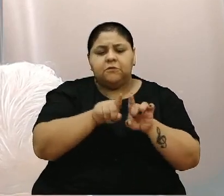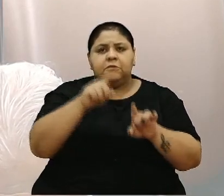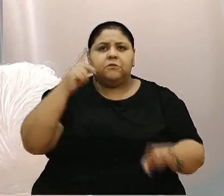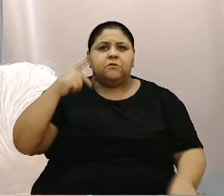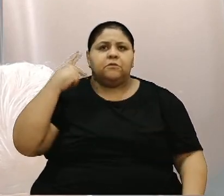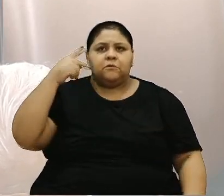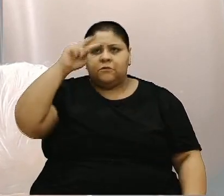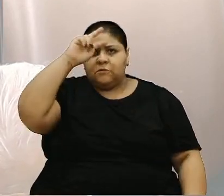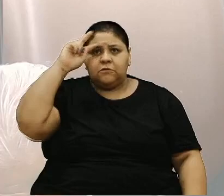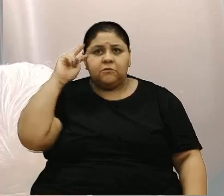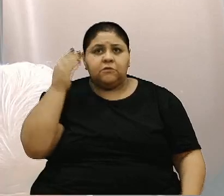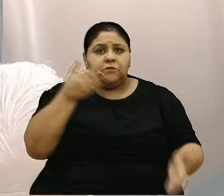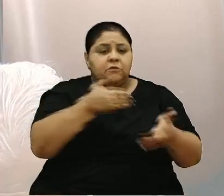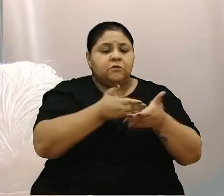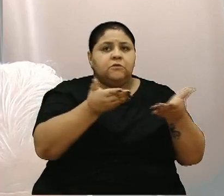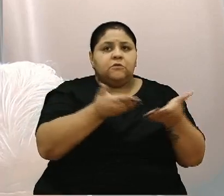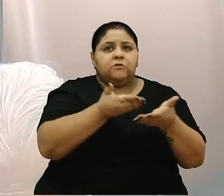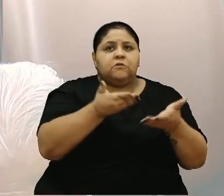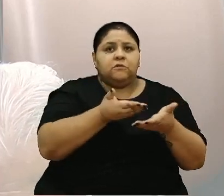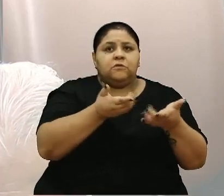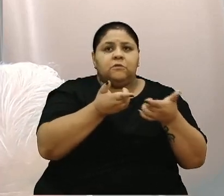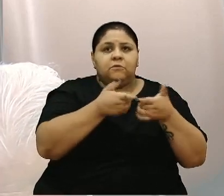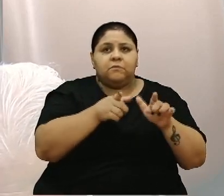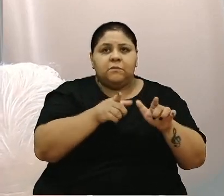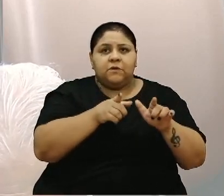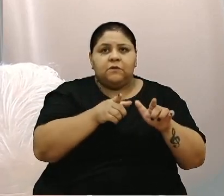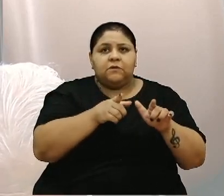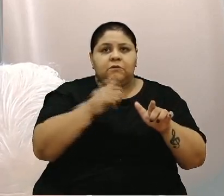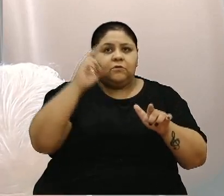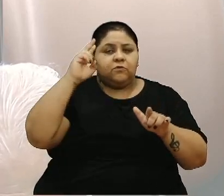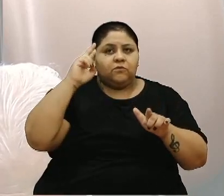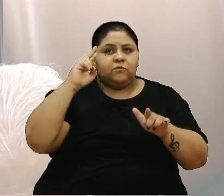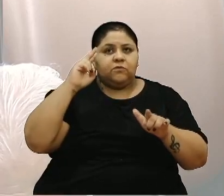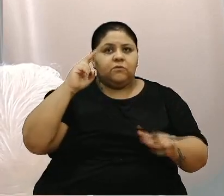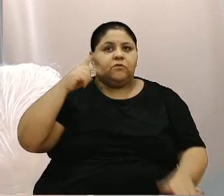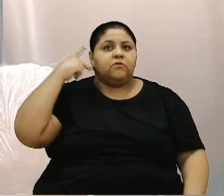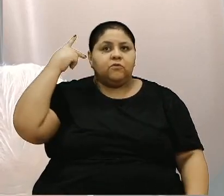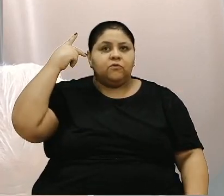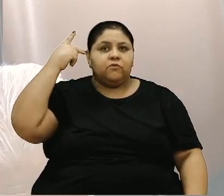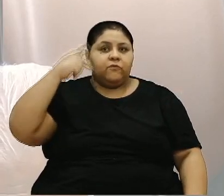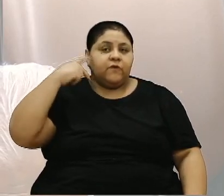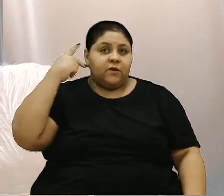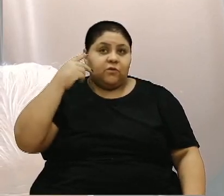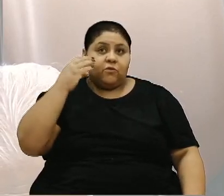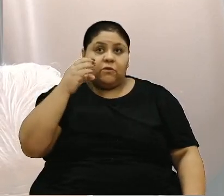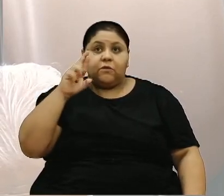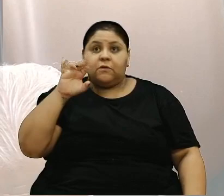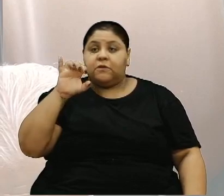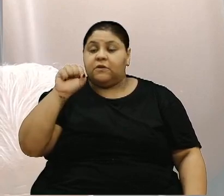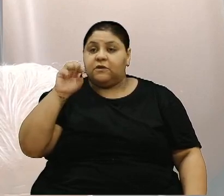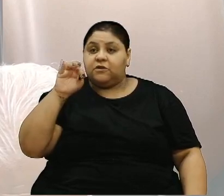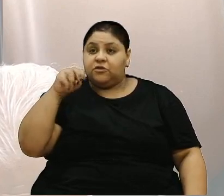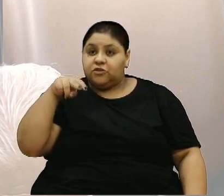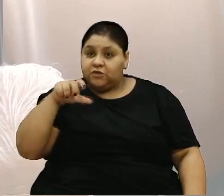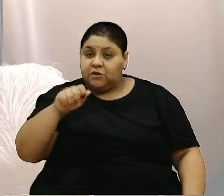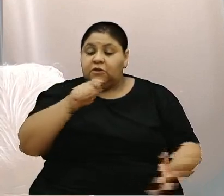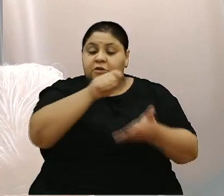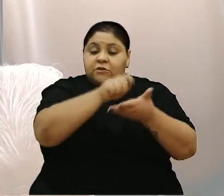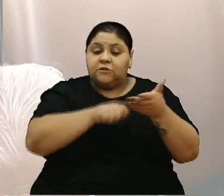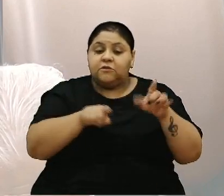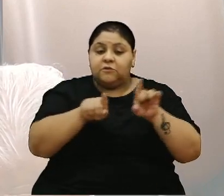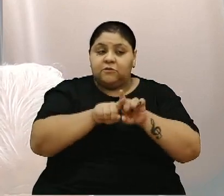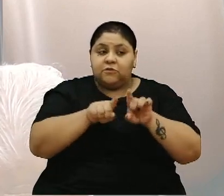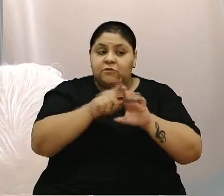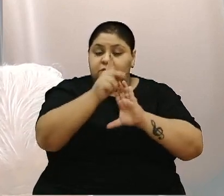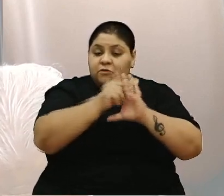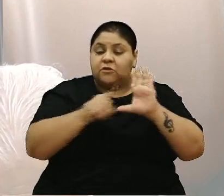Velocino porque chegou agora, mas o Cristiano assinou o projeto no seu lugar, vereador. Então o senhor está contemplado. Então esse projeto é nosso e eu agradeço mais uma vez a todos